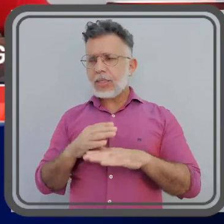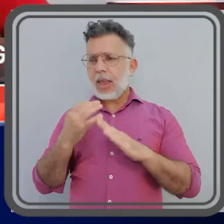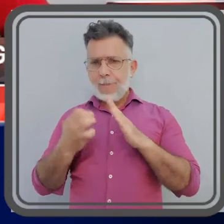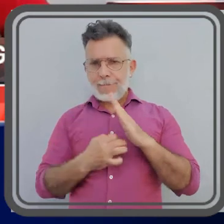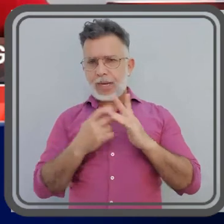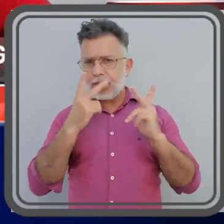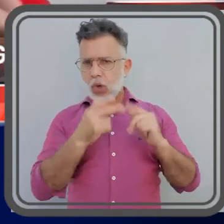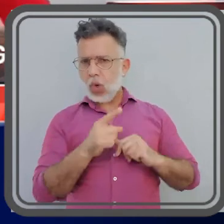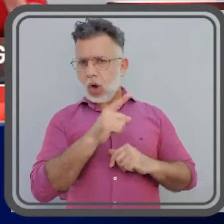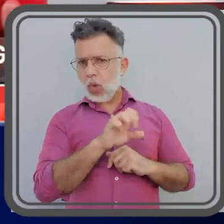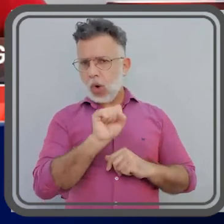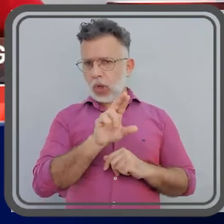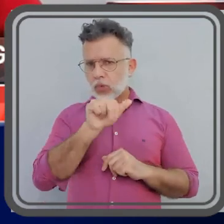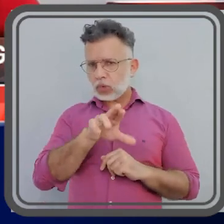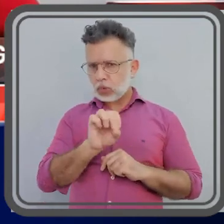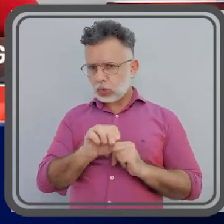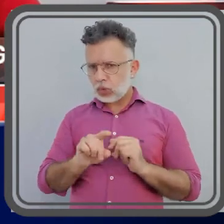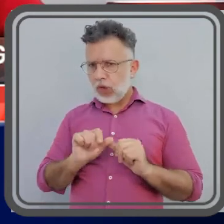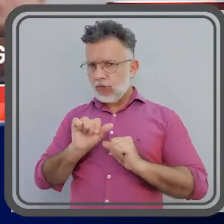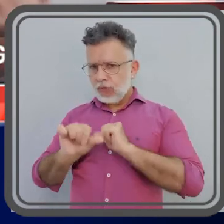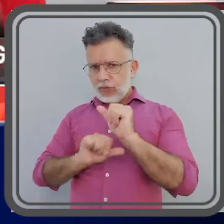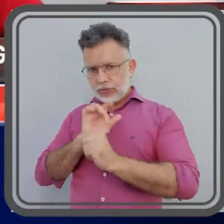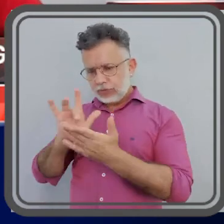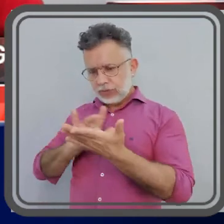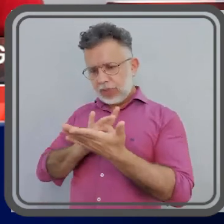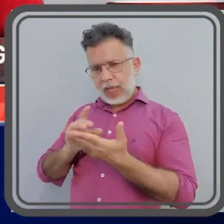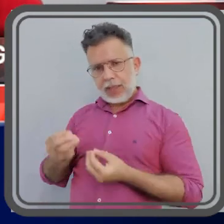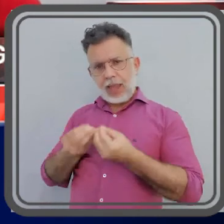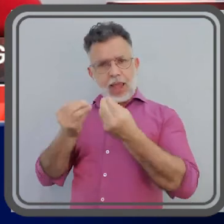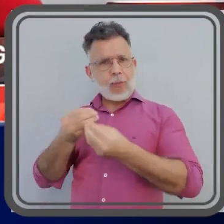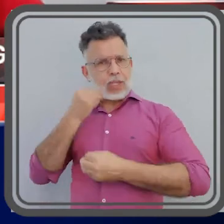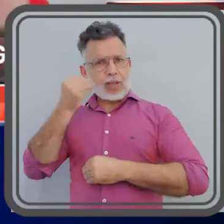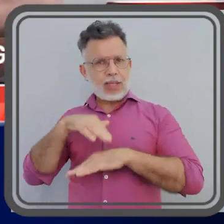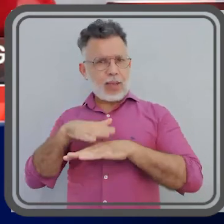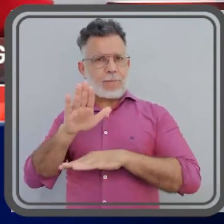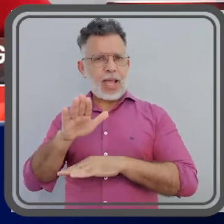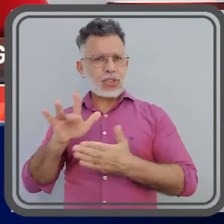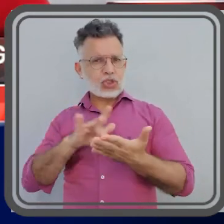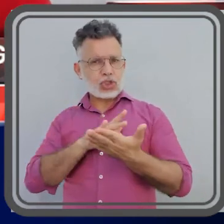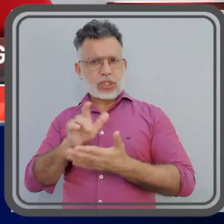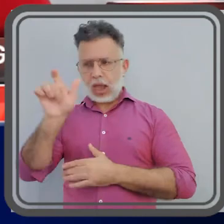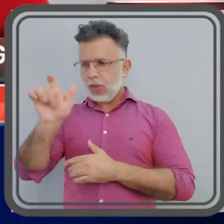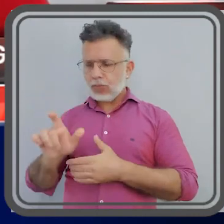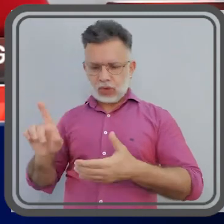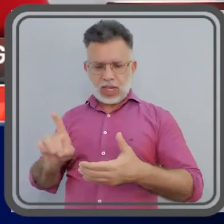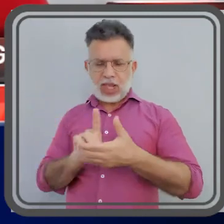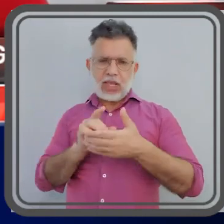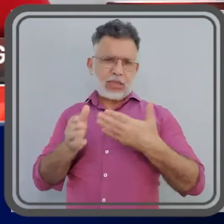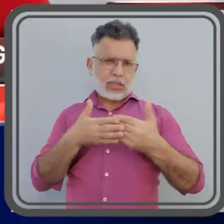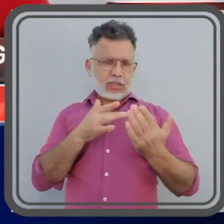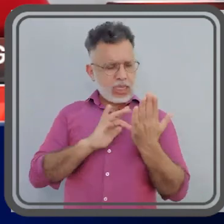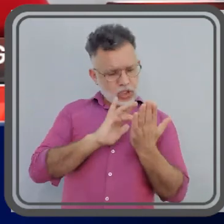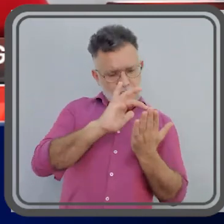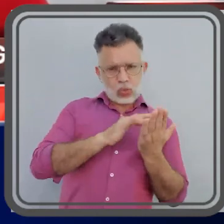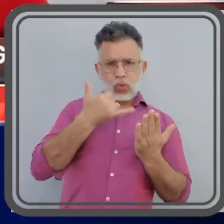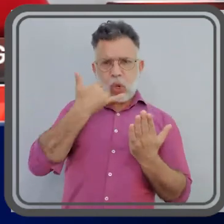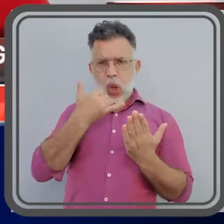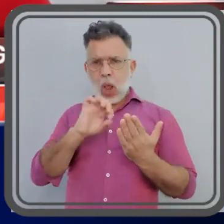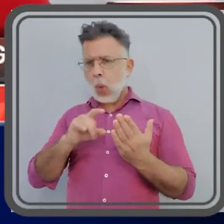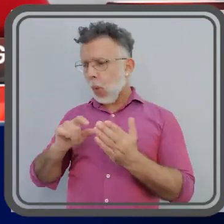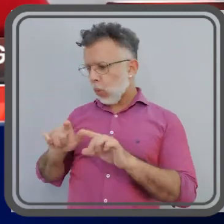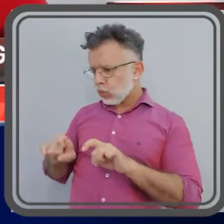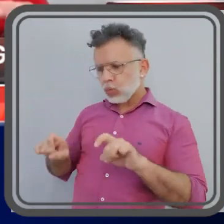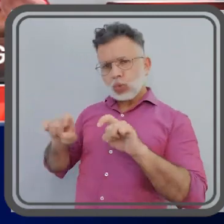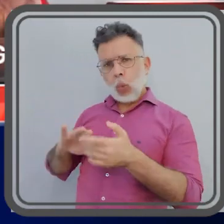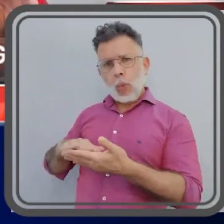como a Suno vão se digitalizar, entregar uma experiência mais digital ainda para o cliente, seja no celular, seja no